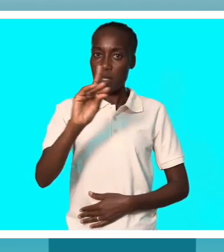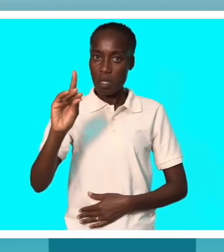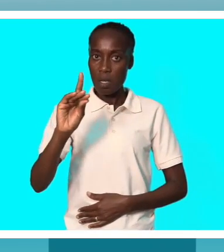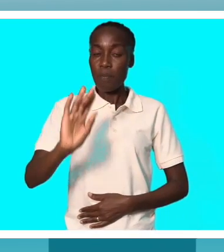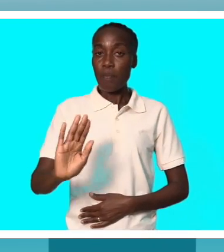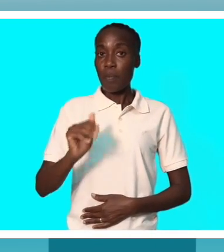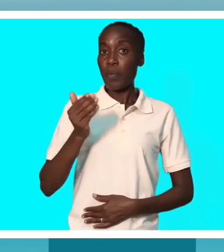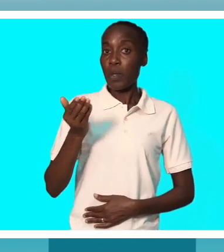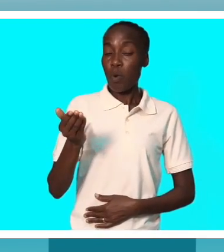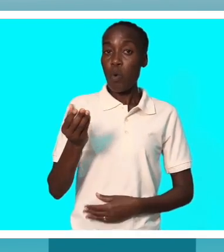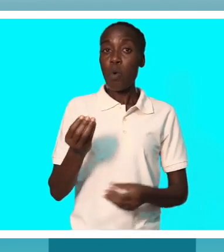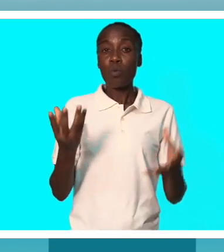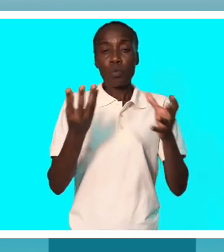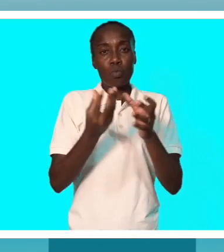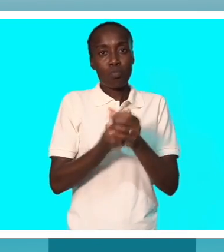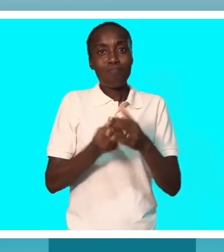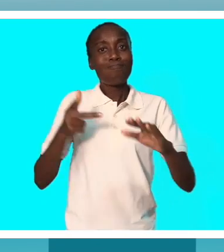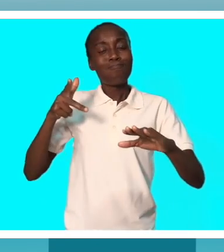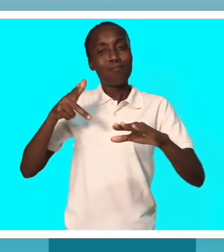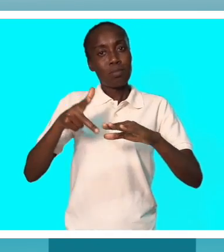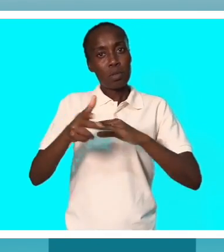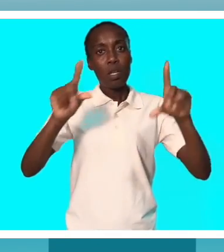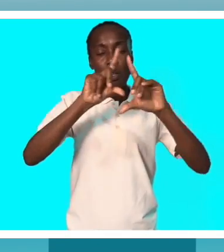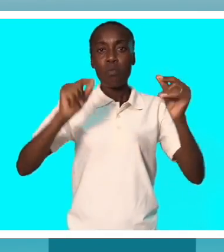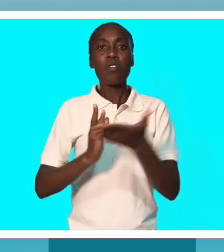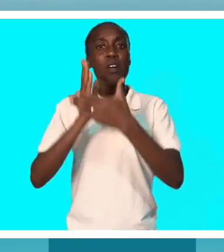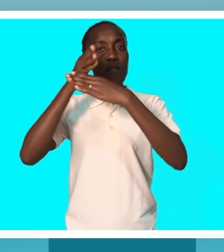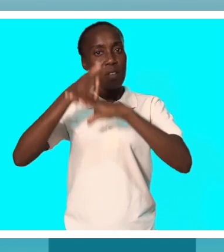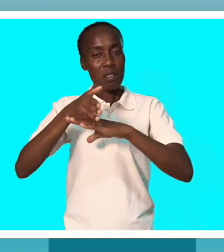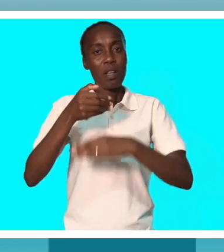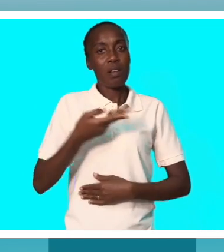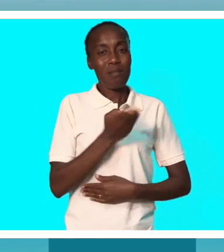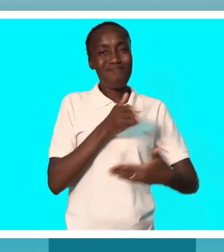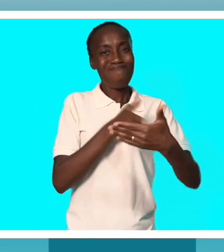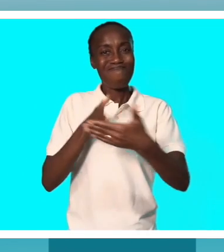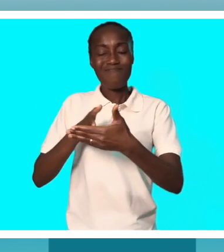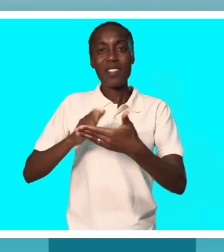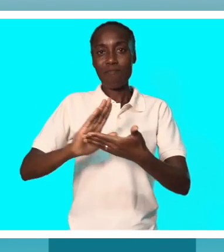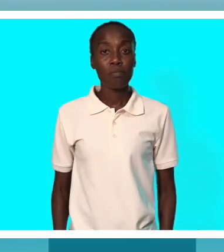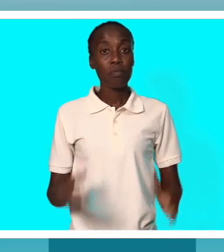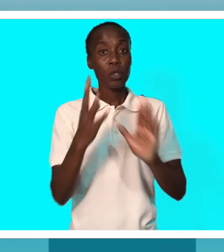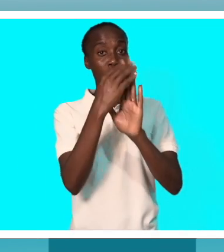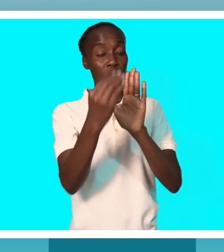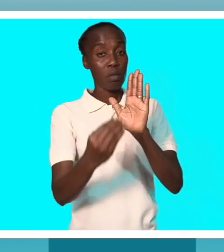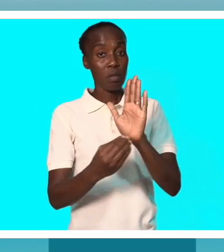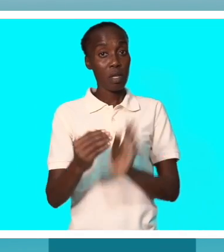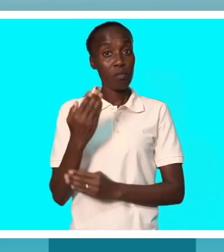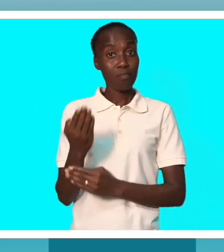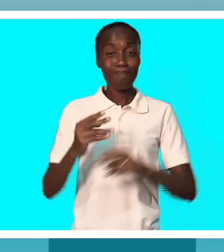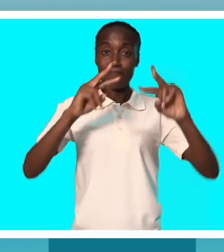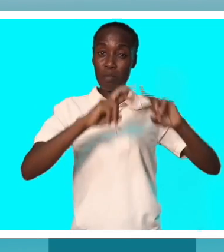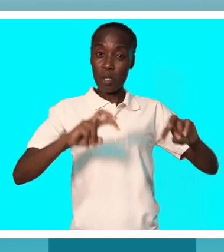com deficiência como parte da solução para ultrapassar estas barreiras. O resultado das